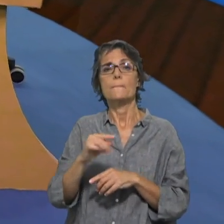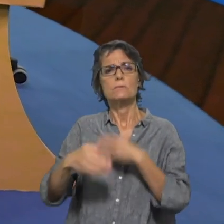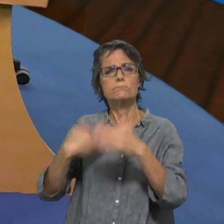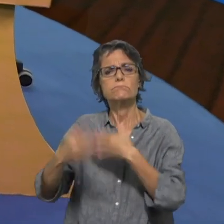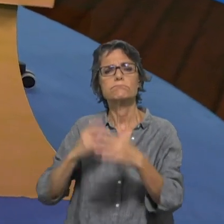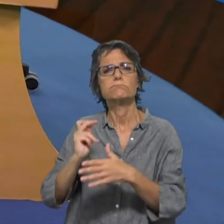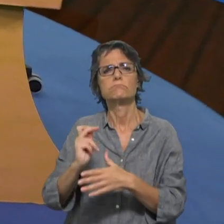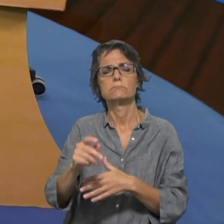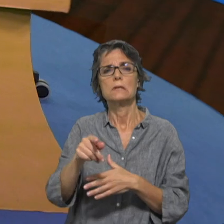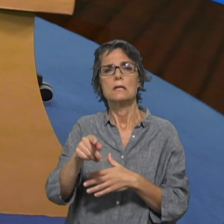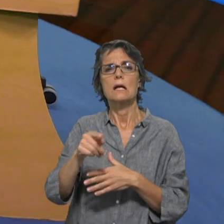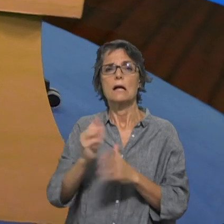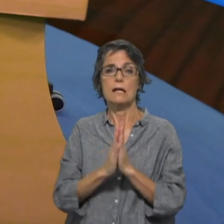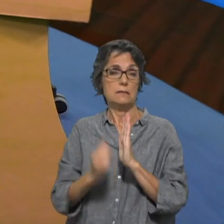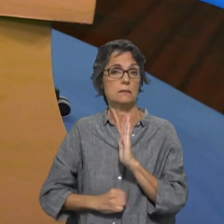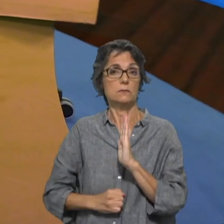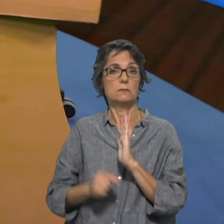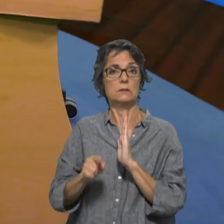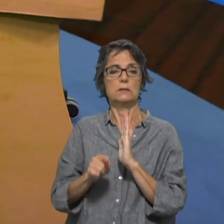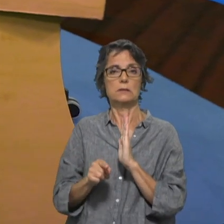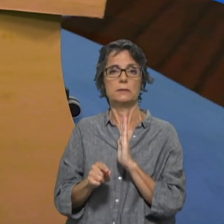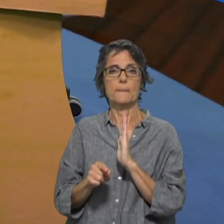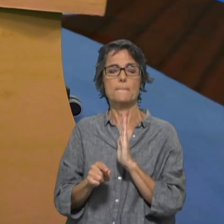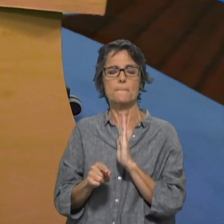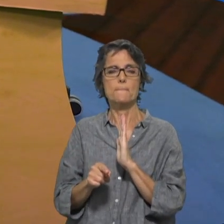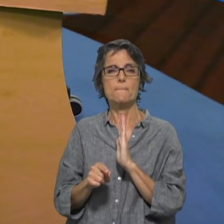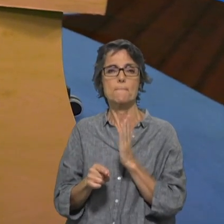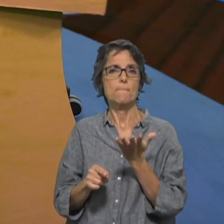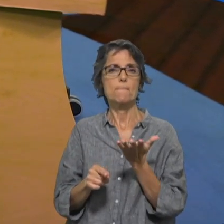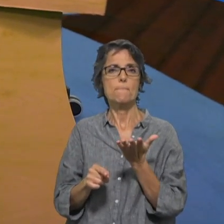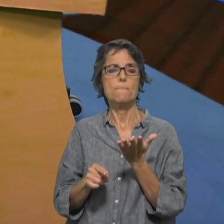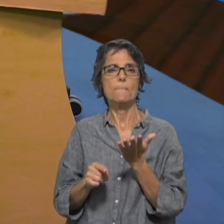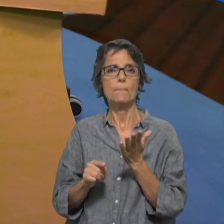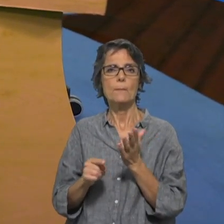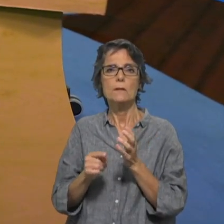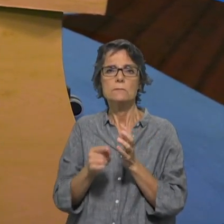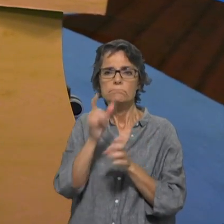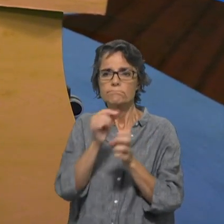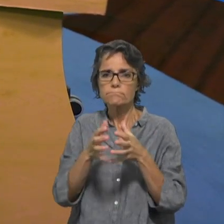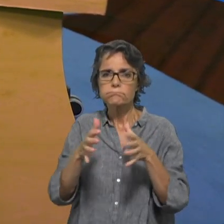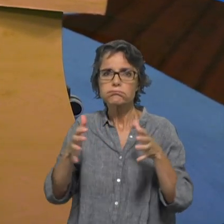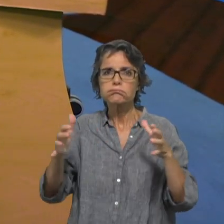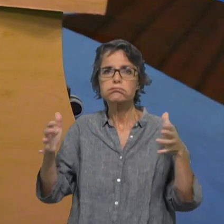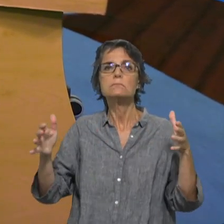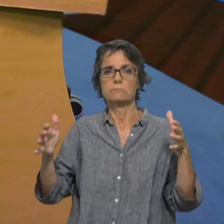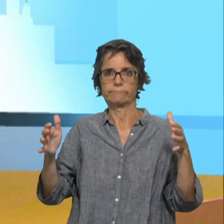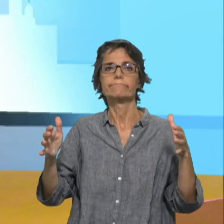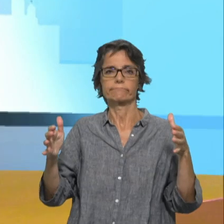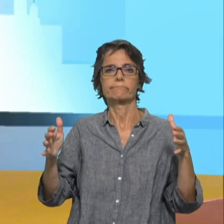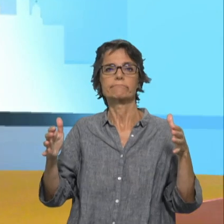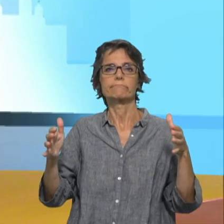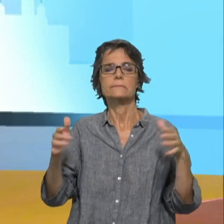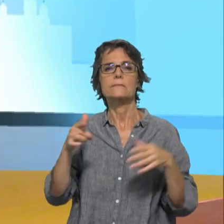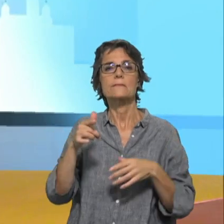passando, a Igreja Católica conseguiu, enfim, reunir muito mais pessoas e, nesta altura, será